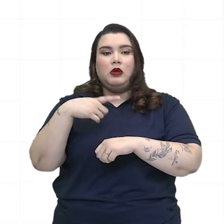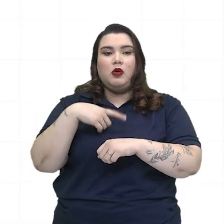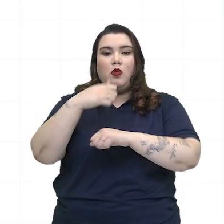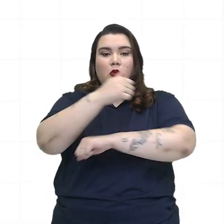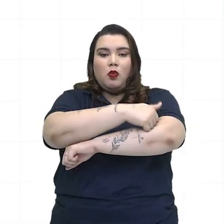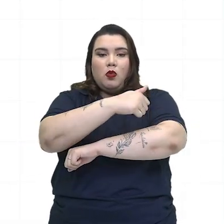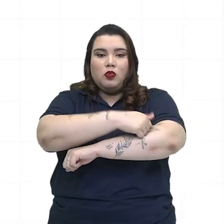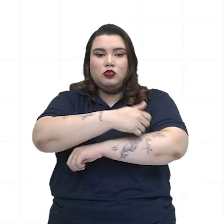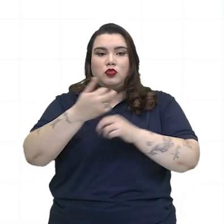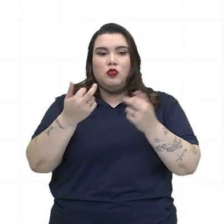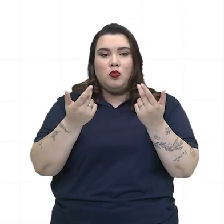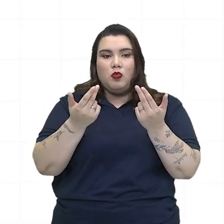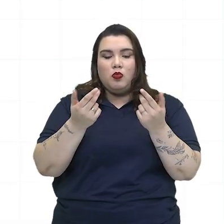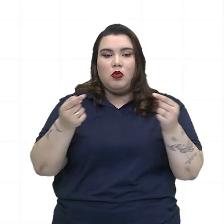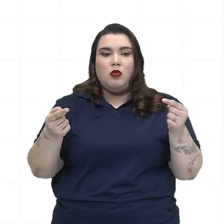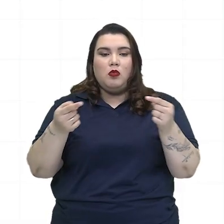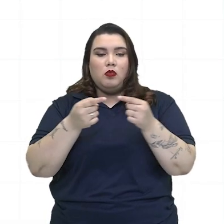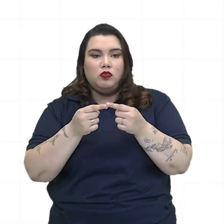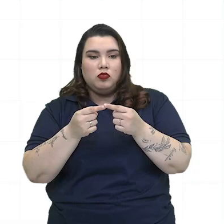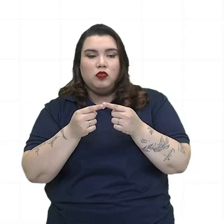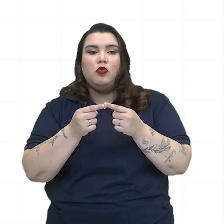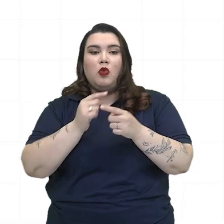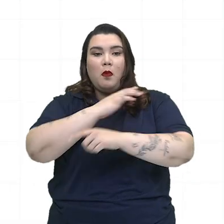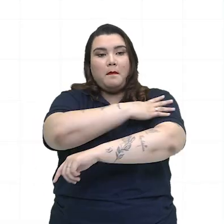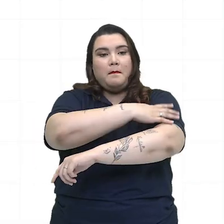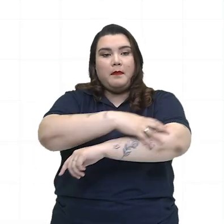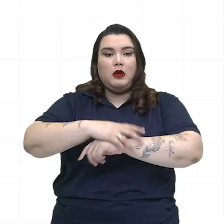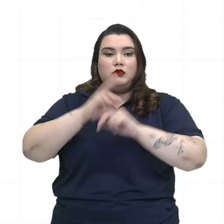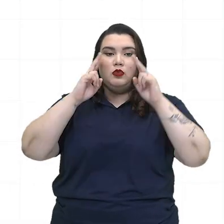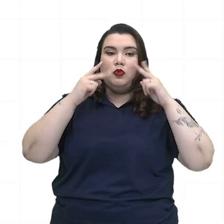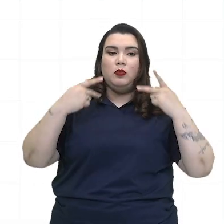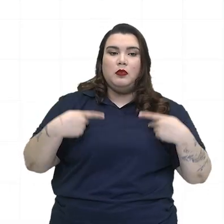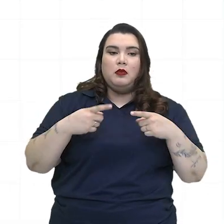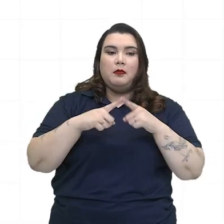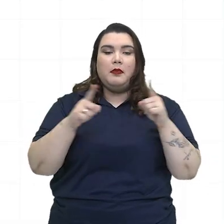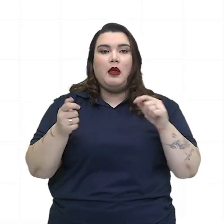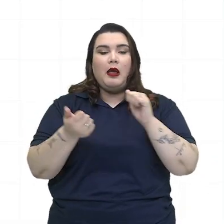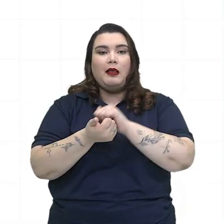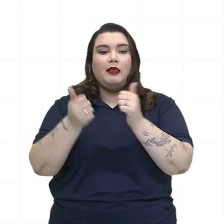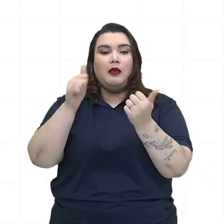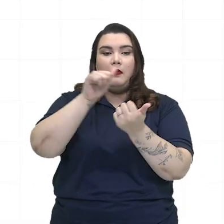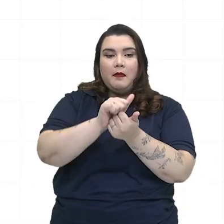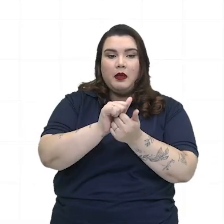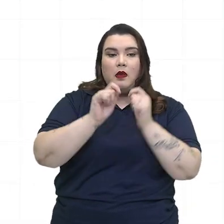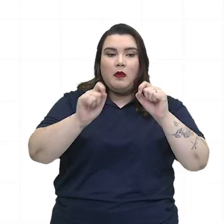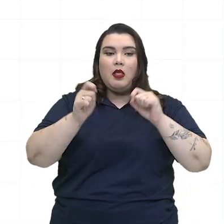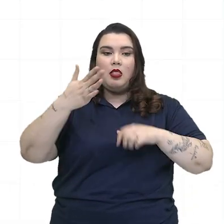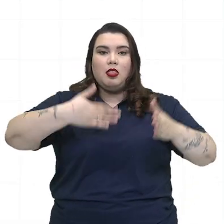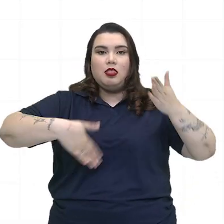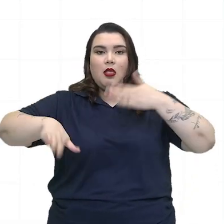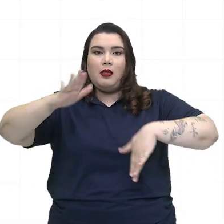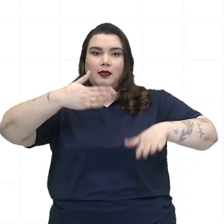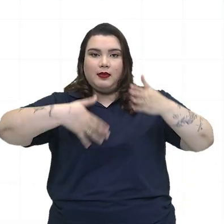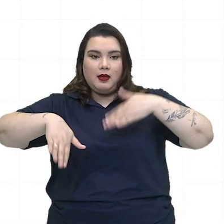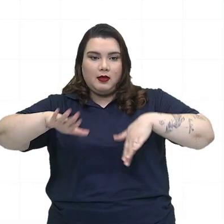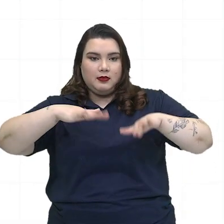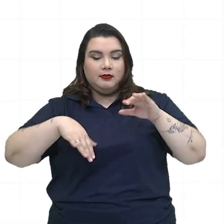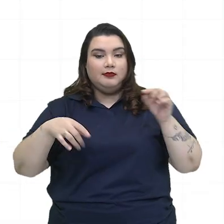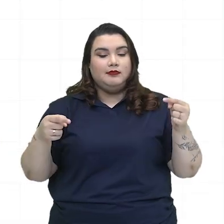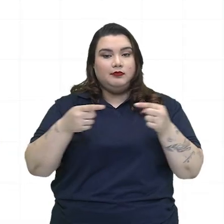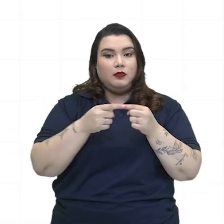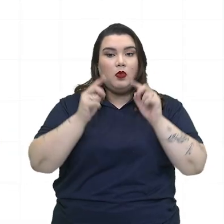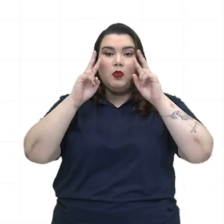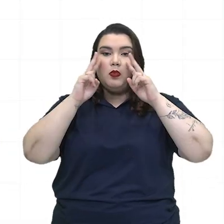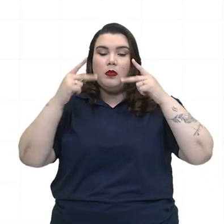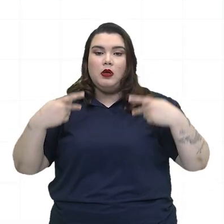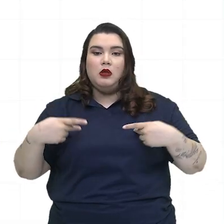né, que é o húmero, o rádio, a una, mas eles são adaptados para nadar, né, e viraram nadadeiras, enquanto que no